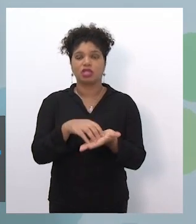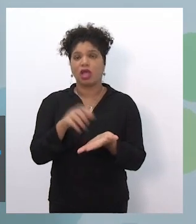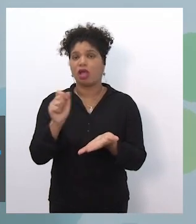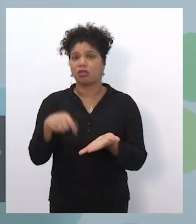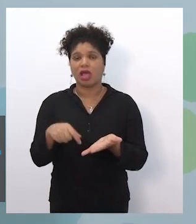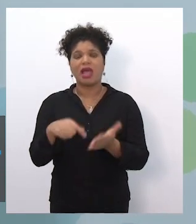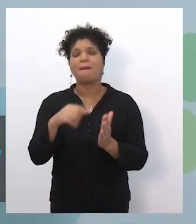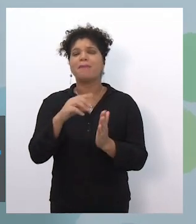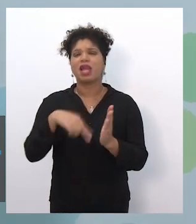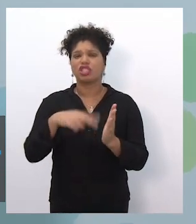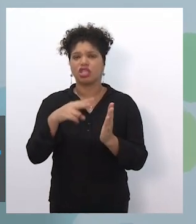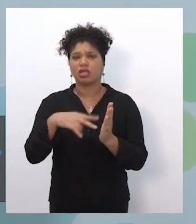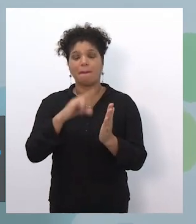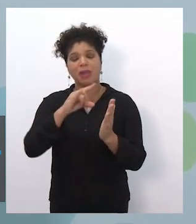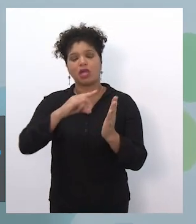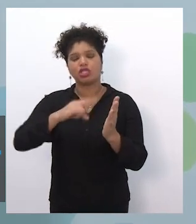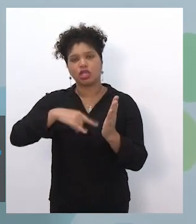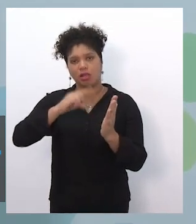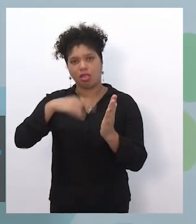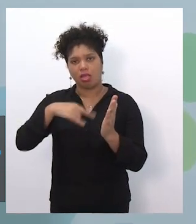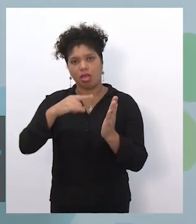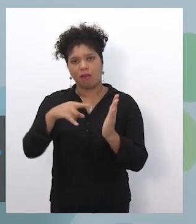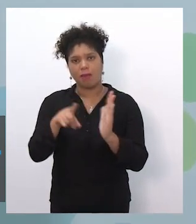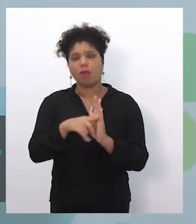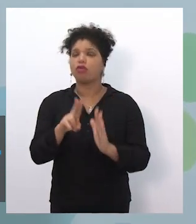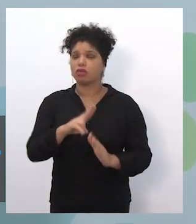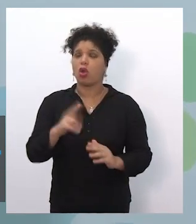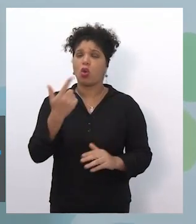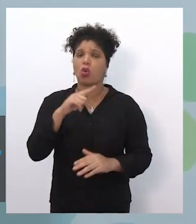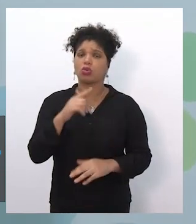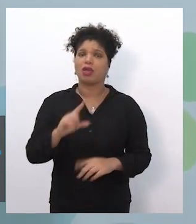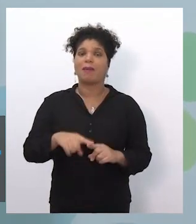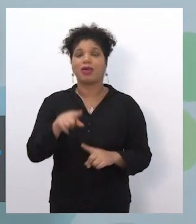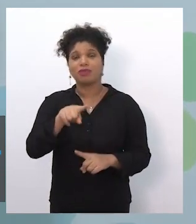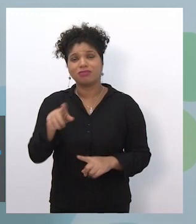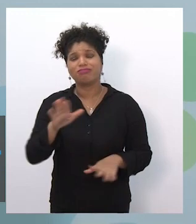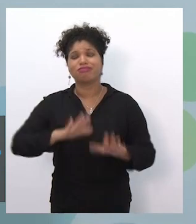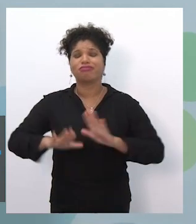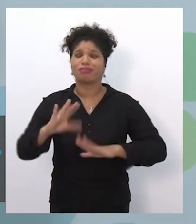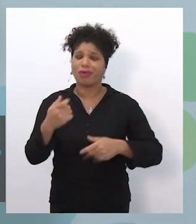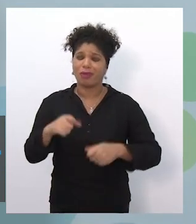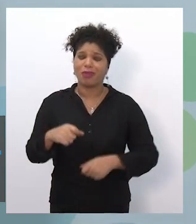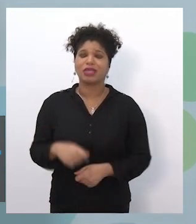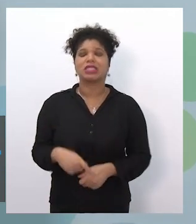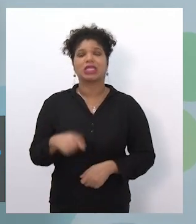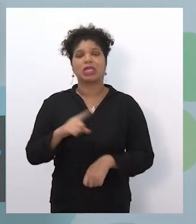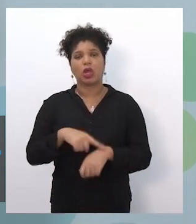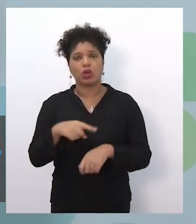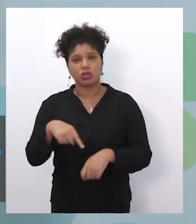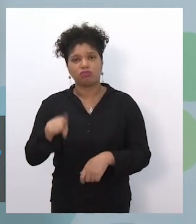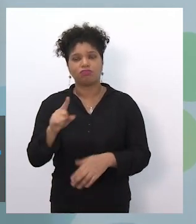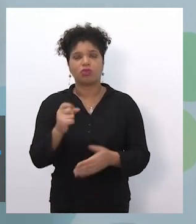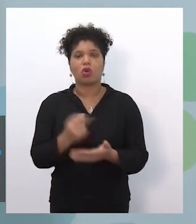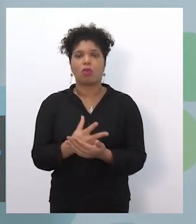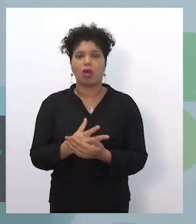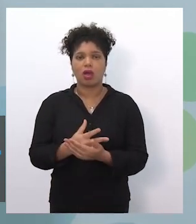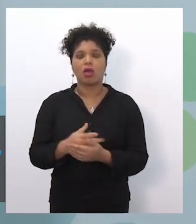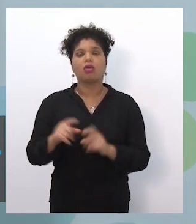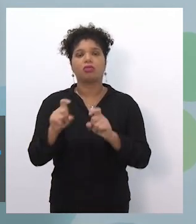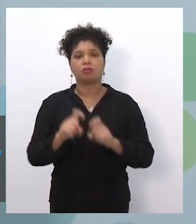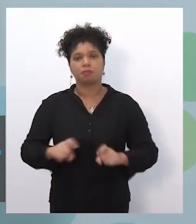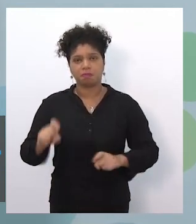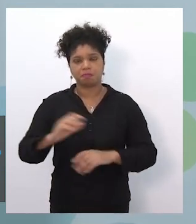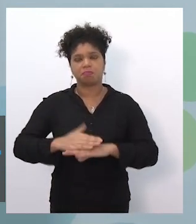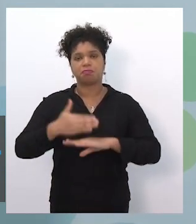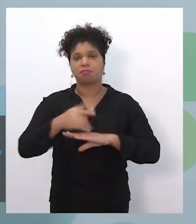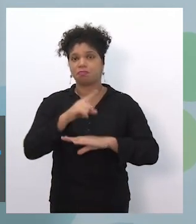Então, supriu a necessidade, né? Mas é isso que eu falo para vocês. Tomem cuidado na hora de comprar o seu computador, o seu notebook. Sempre